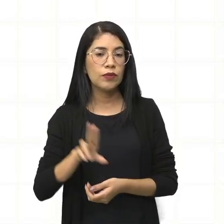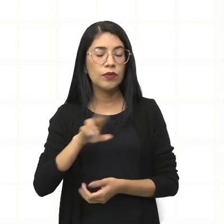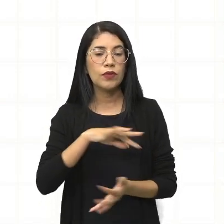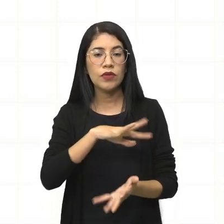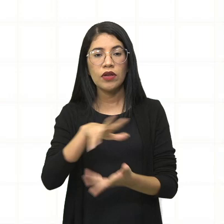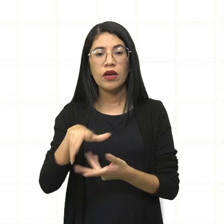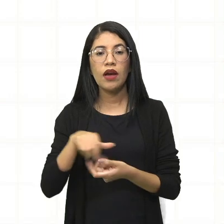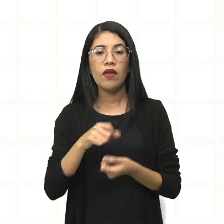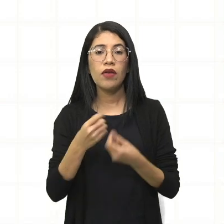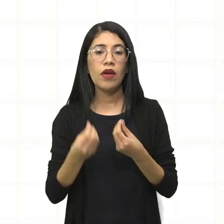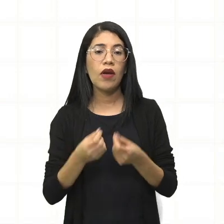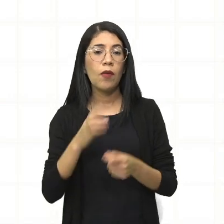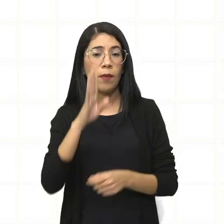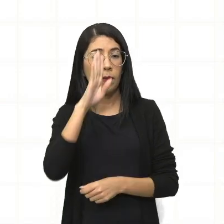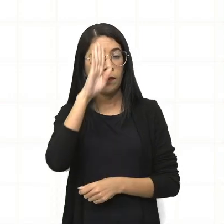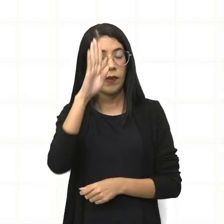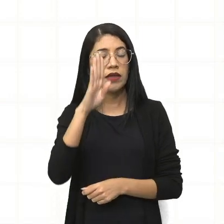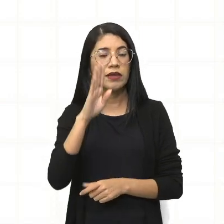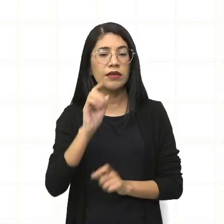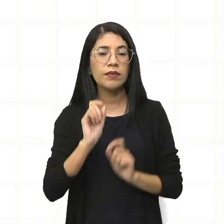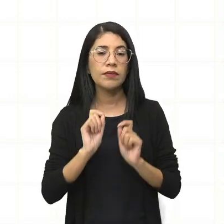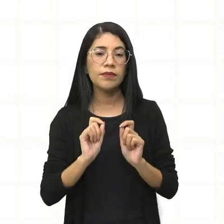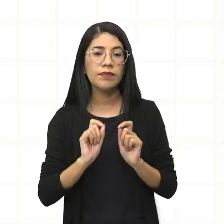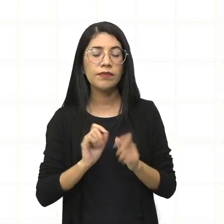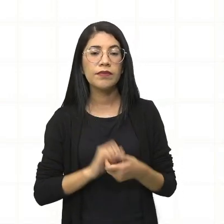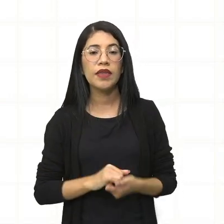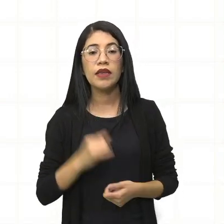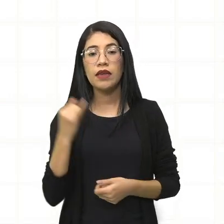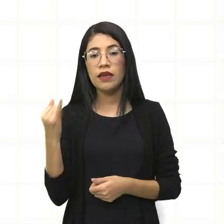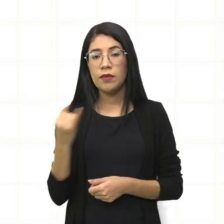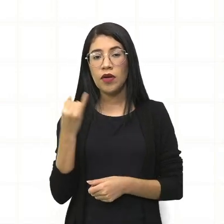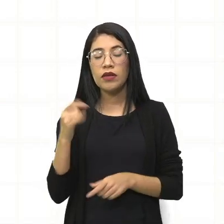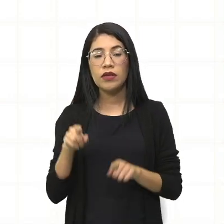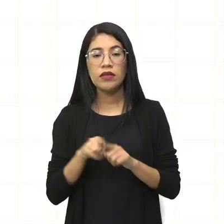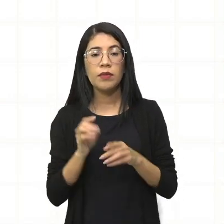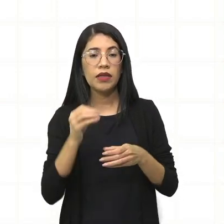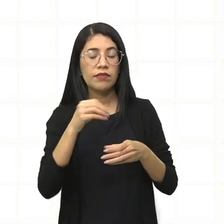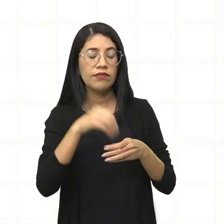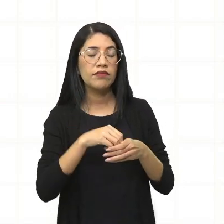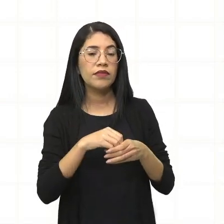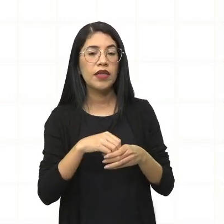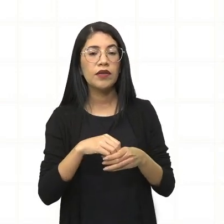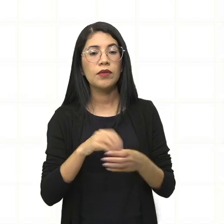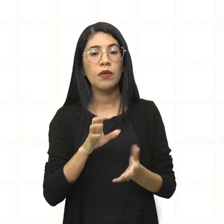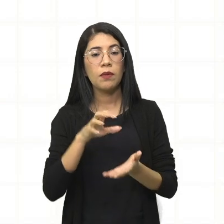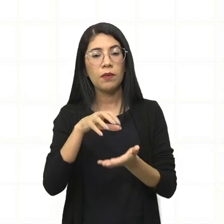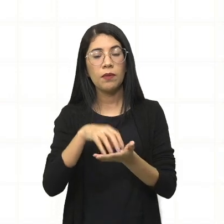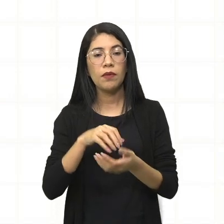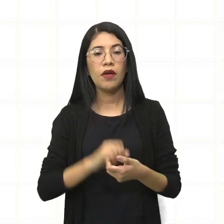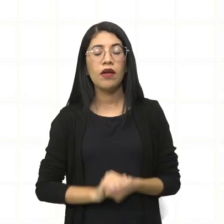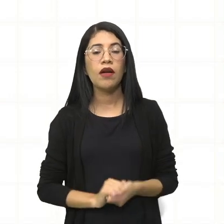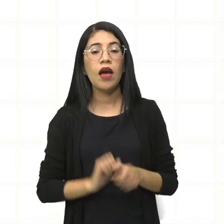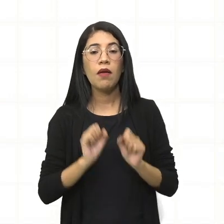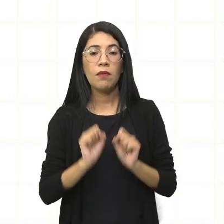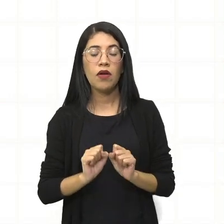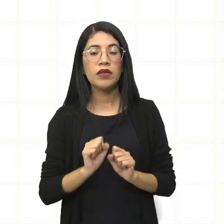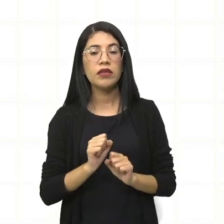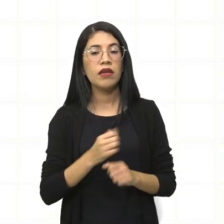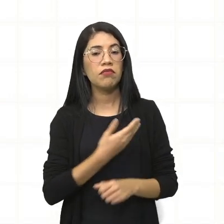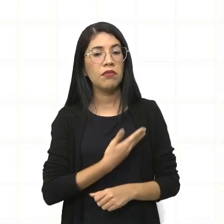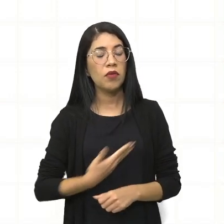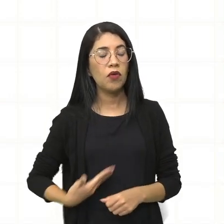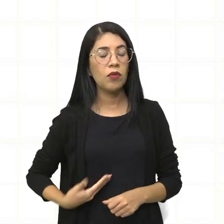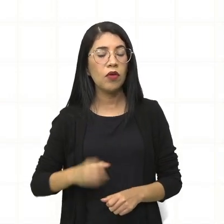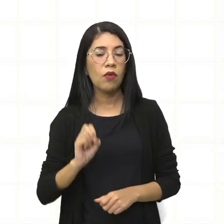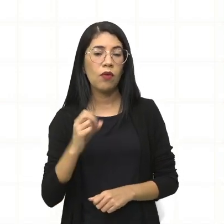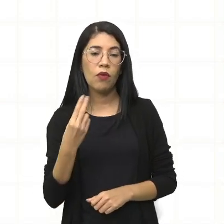sustentável é um ponto-chave aí, é um ponto importante dentro dessas unidades. Elas podem ser de domínio público ou privado,